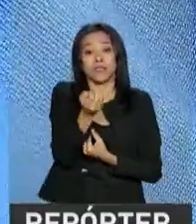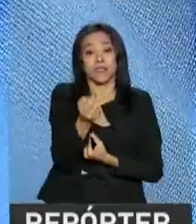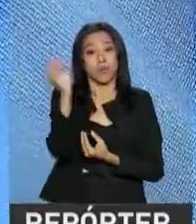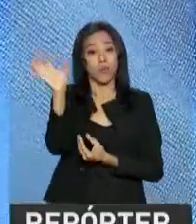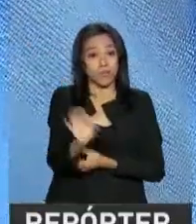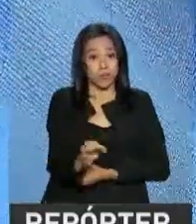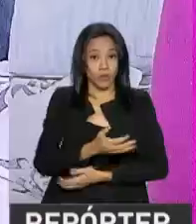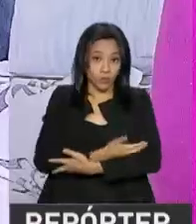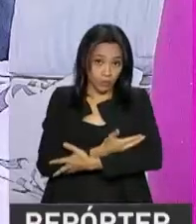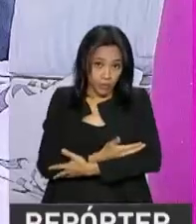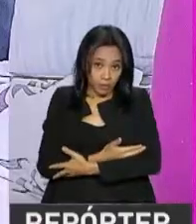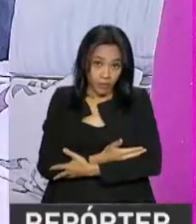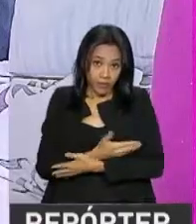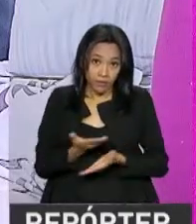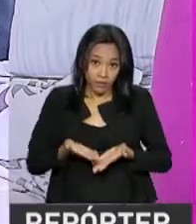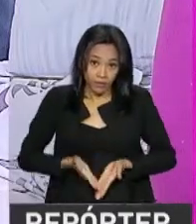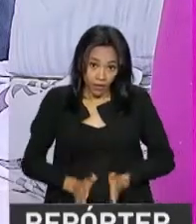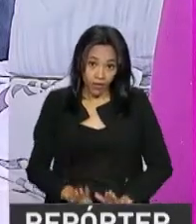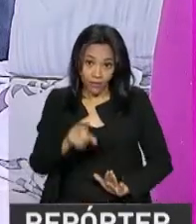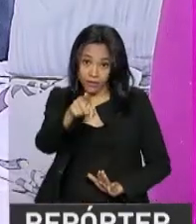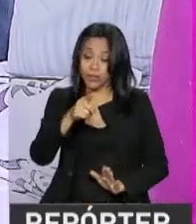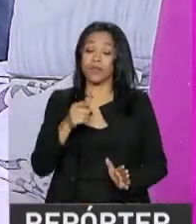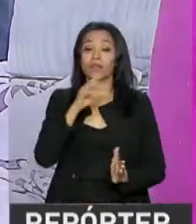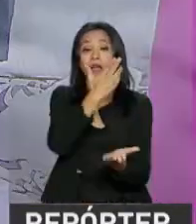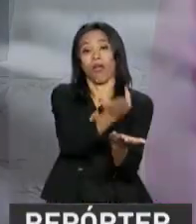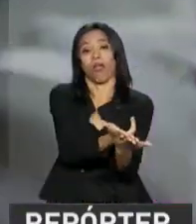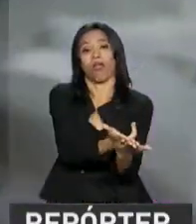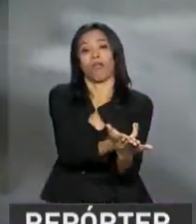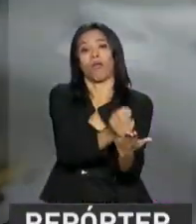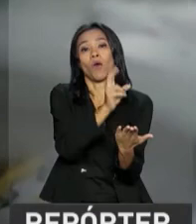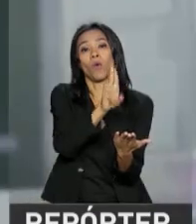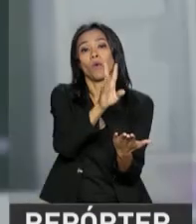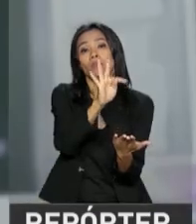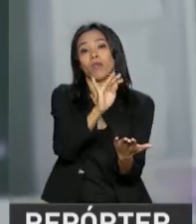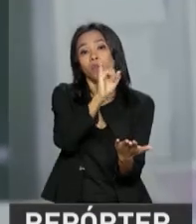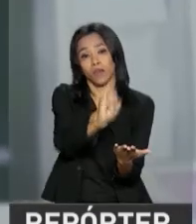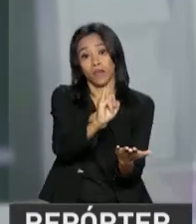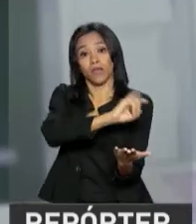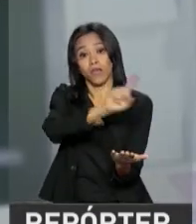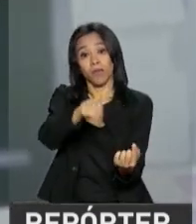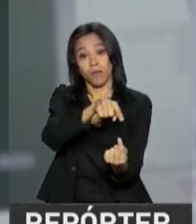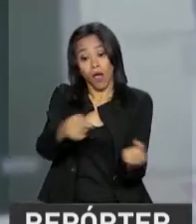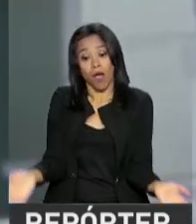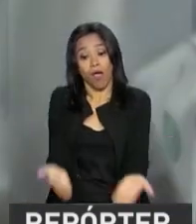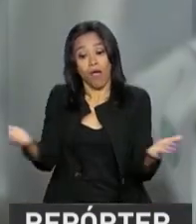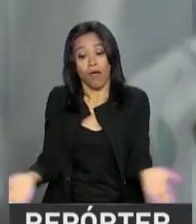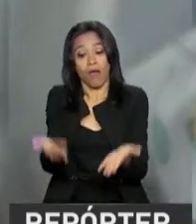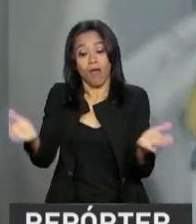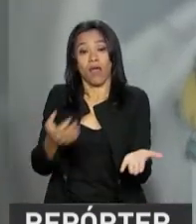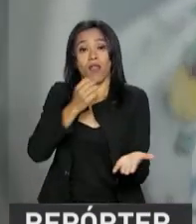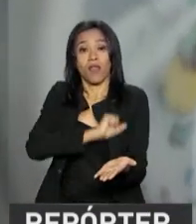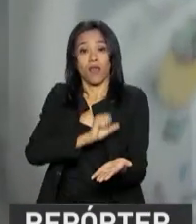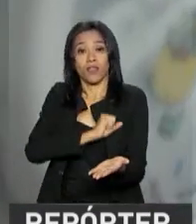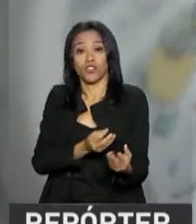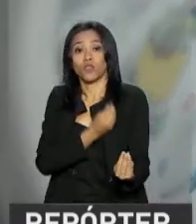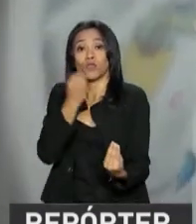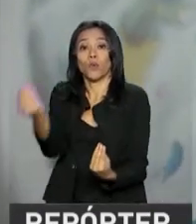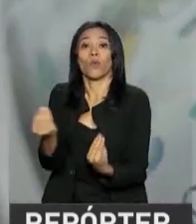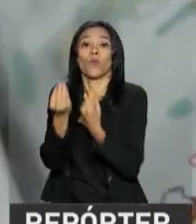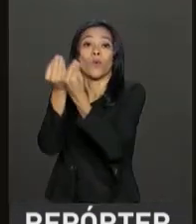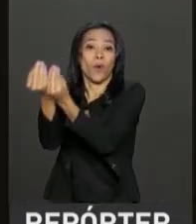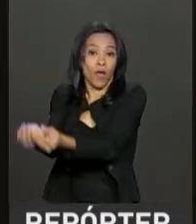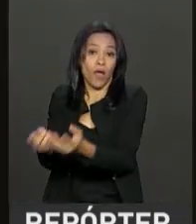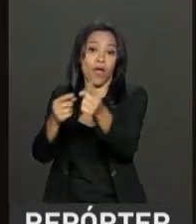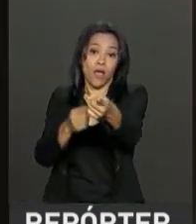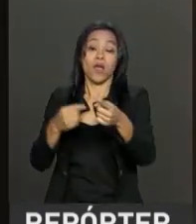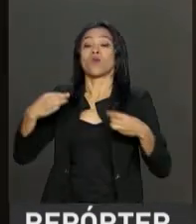dos recém-nascidos internados em UTIs no Brasil. E para incentivar a doação de leite materno, o Ministério da Saúde